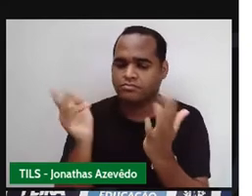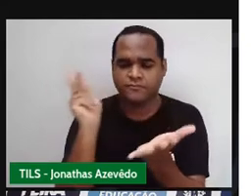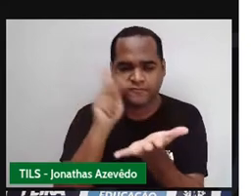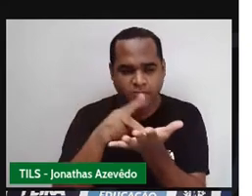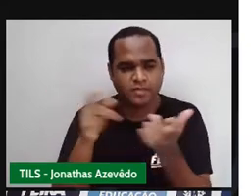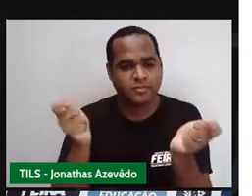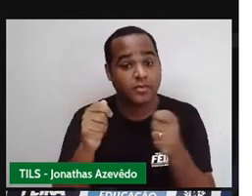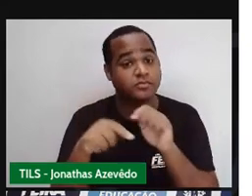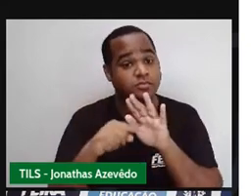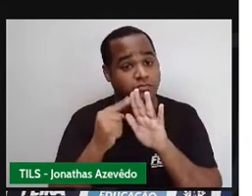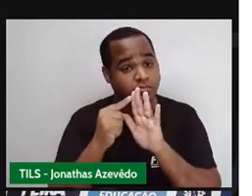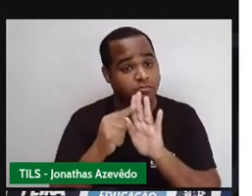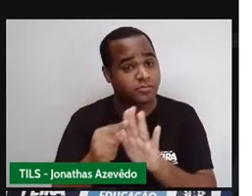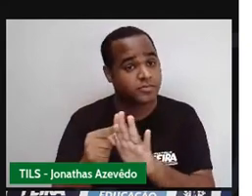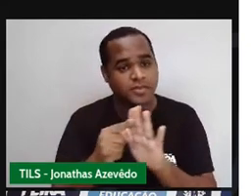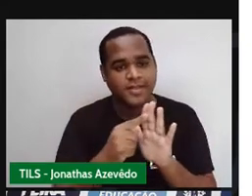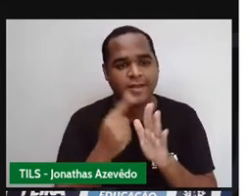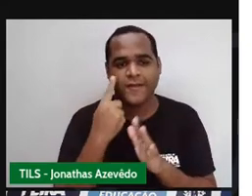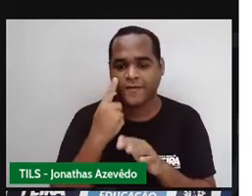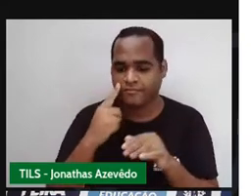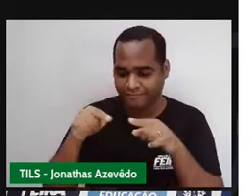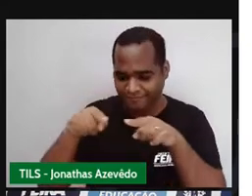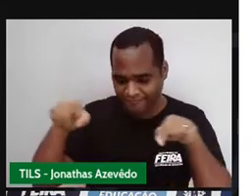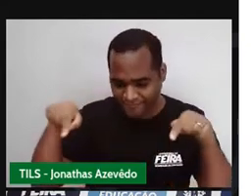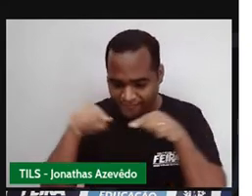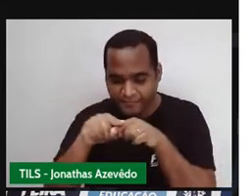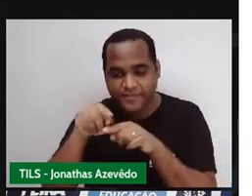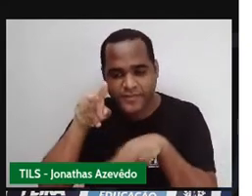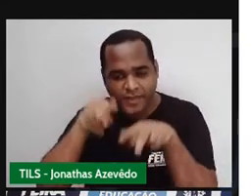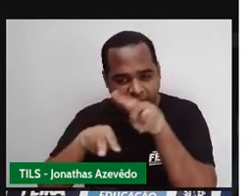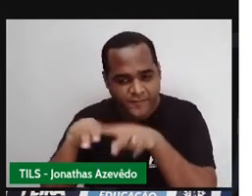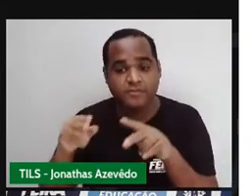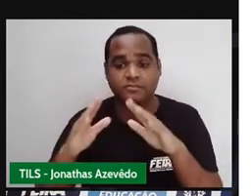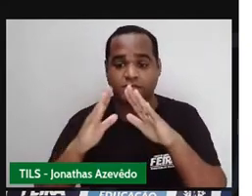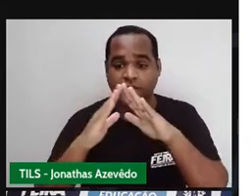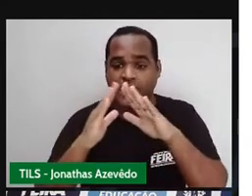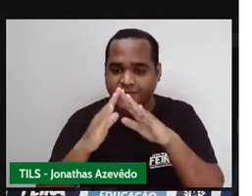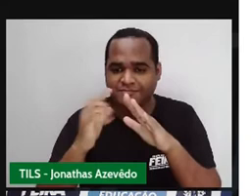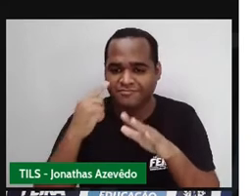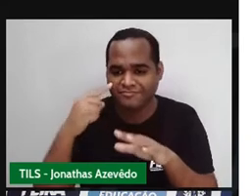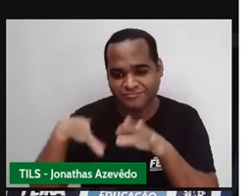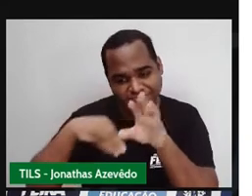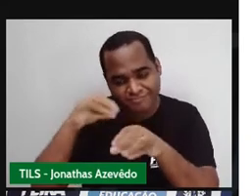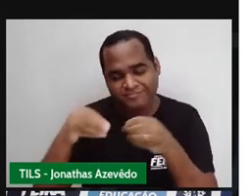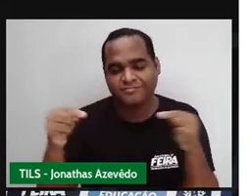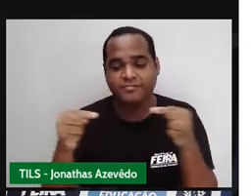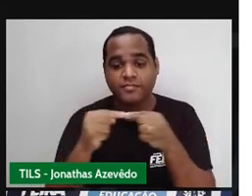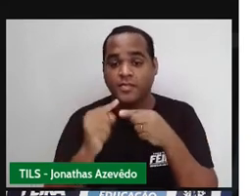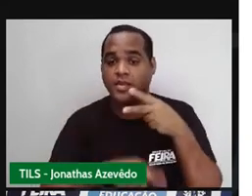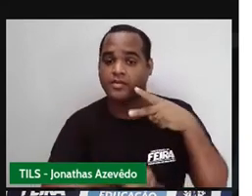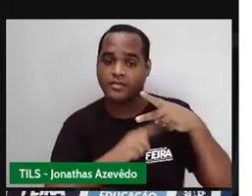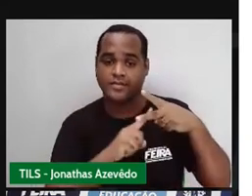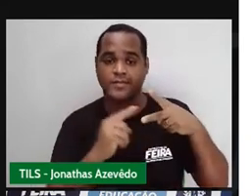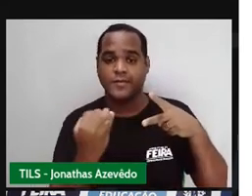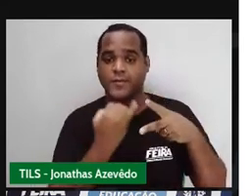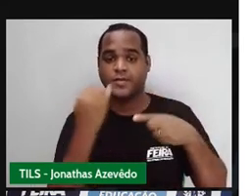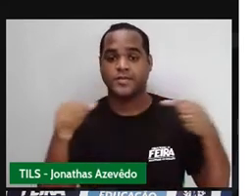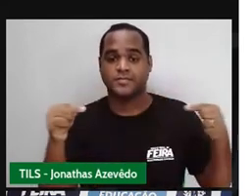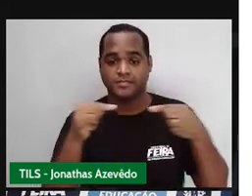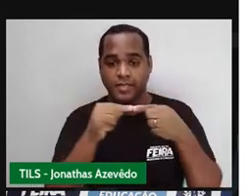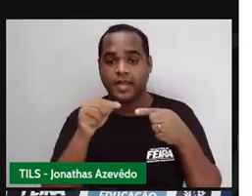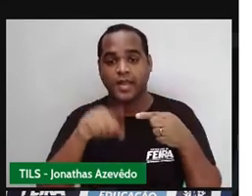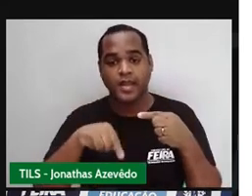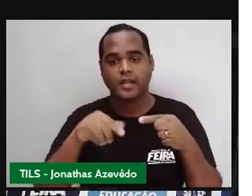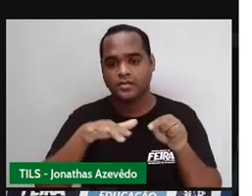gente viu isso a partir de uma planta de um imóvel né de uma casa pois é e também aplicar o